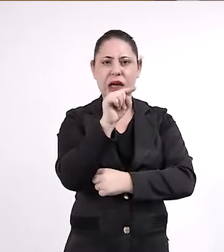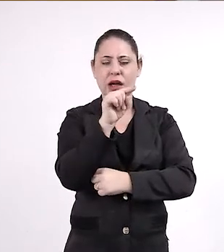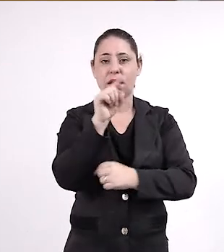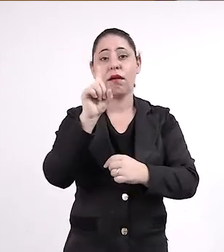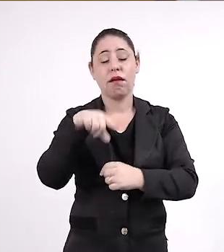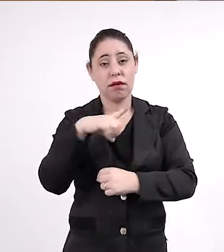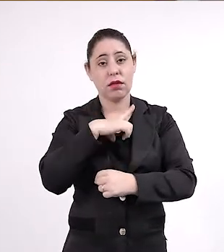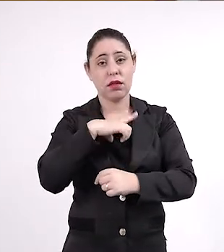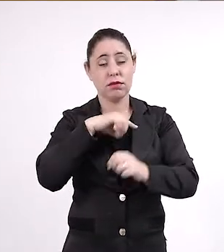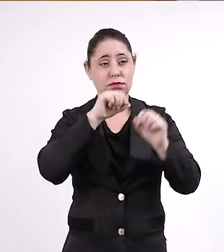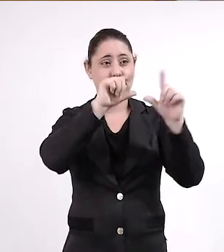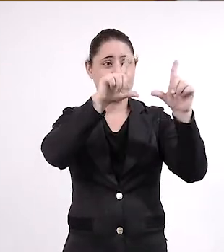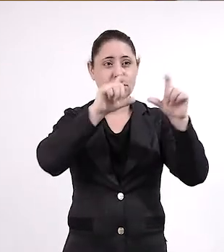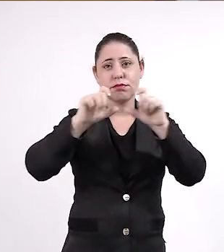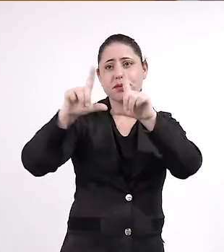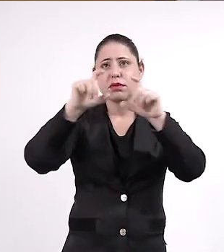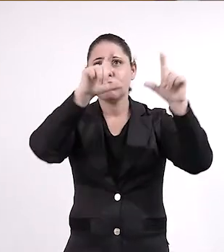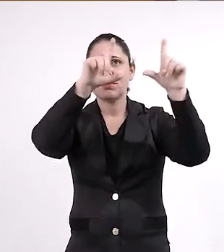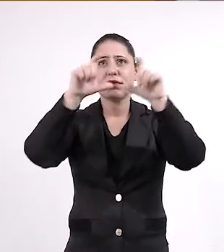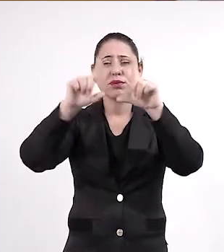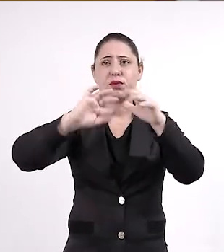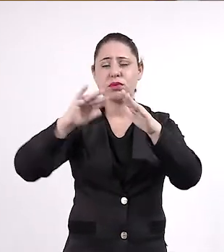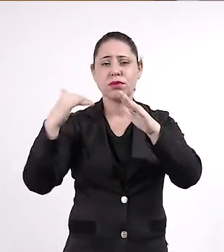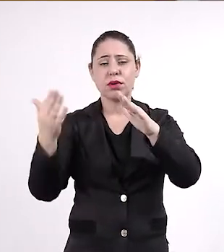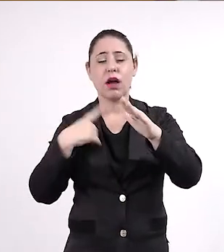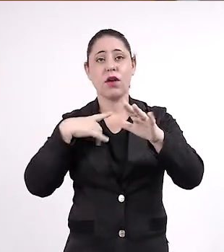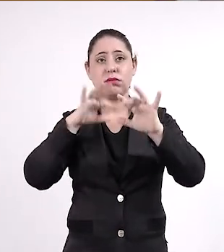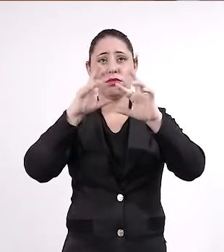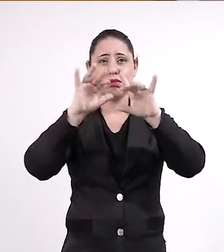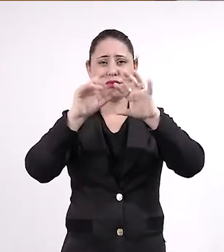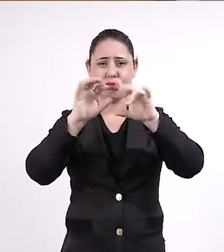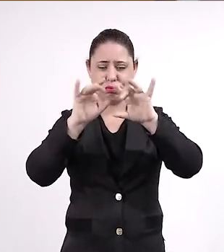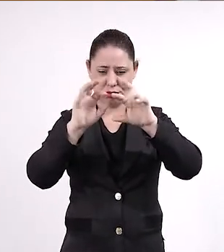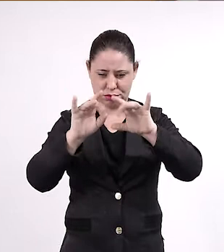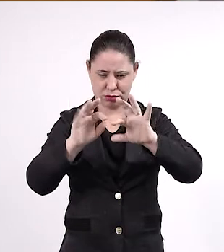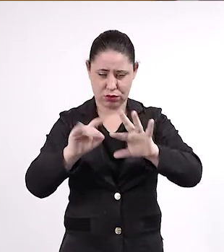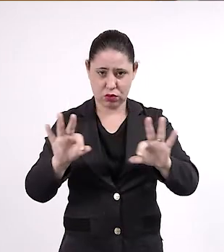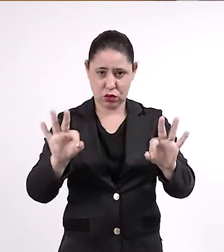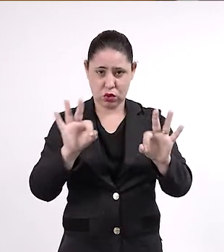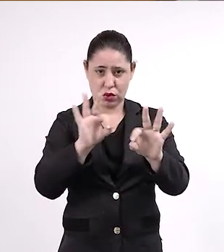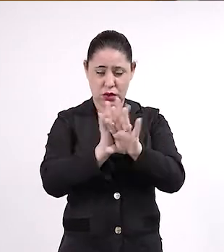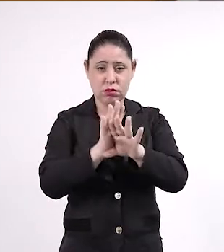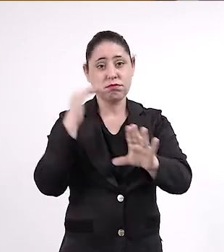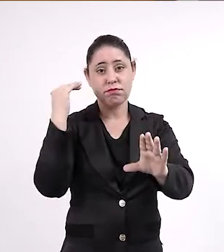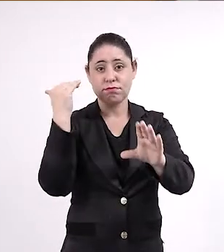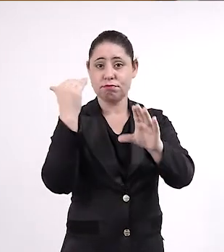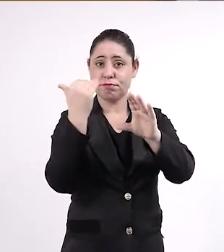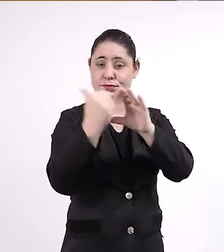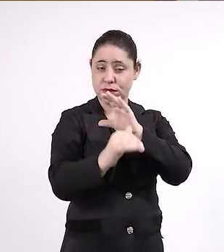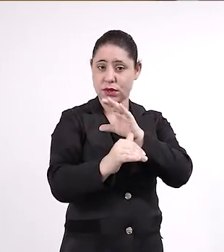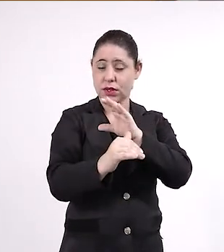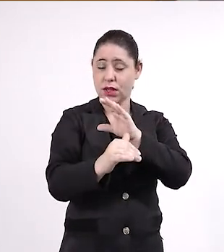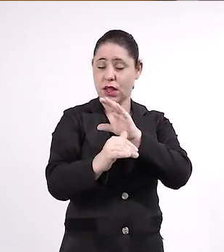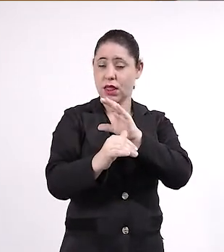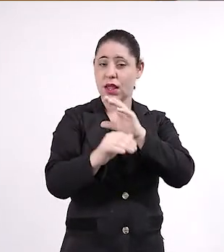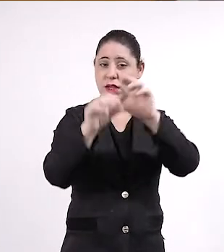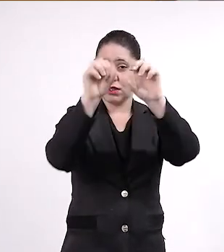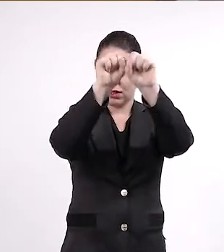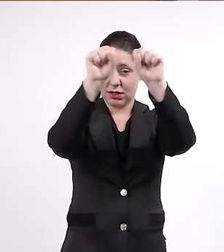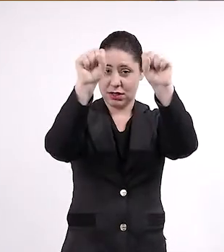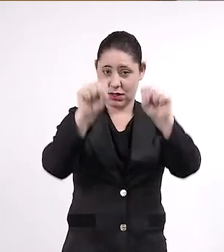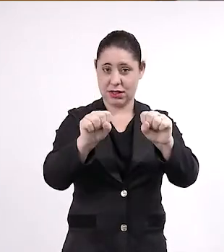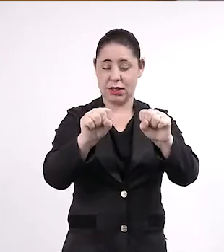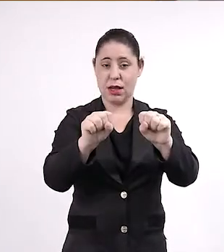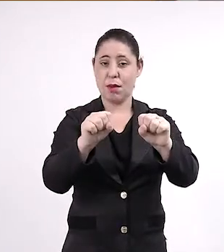nessas opções, até ela movimenta para a fase seguinte, ela preenche um cadastro, coloca em enviar. Automaticamente